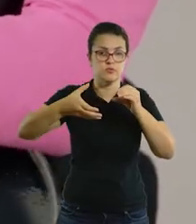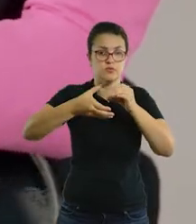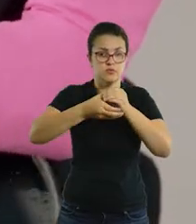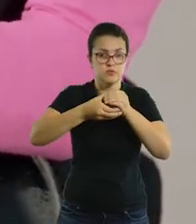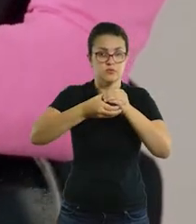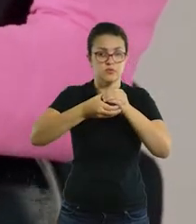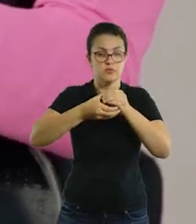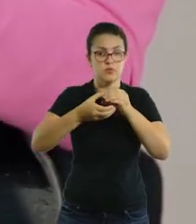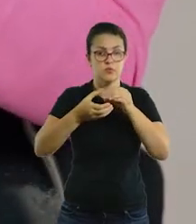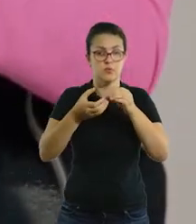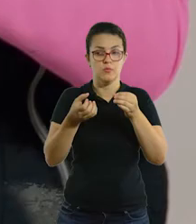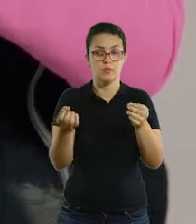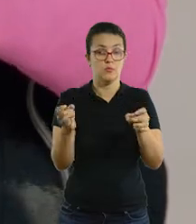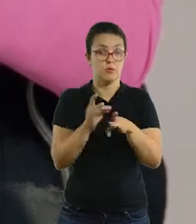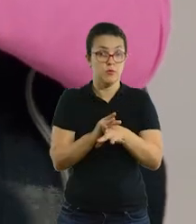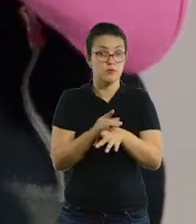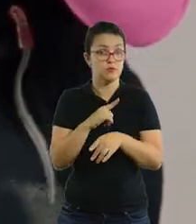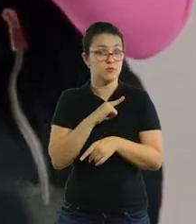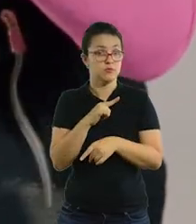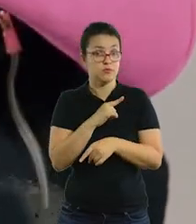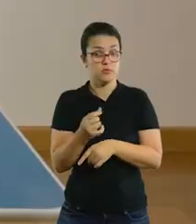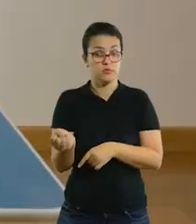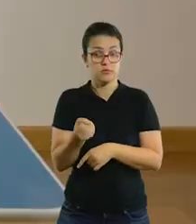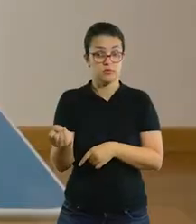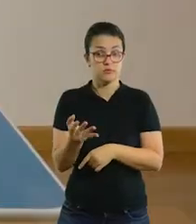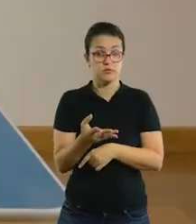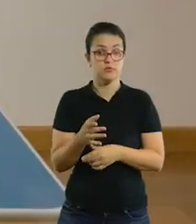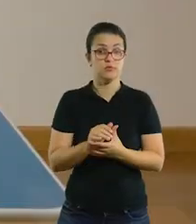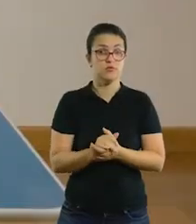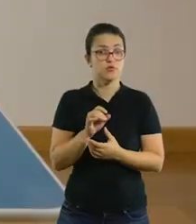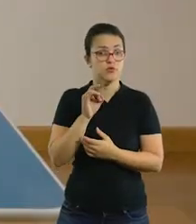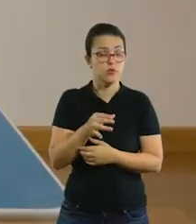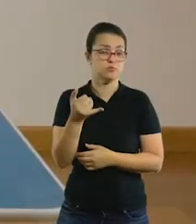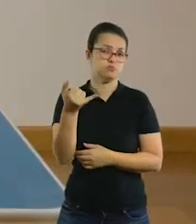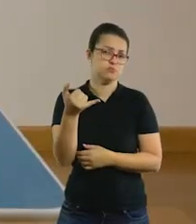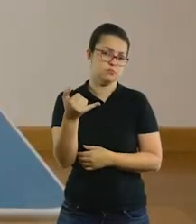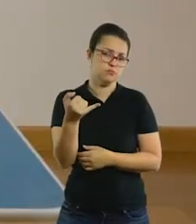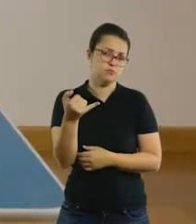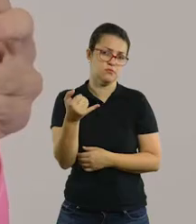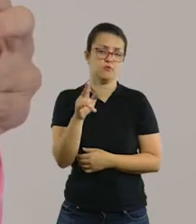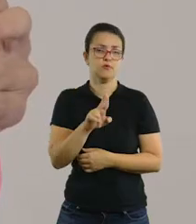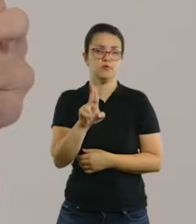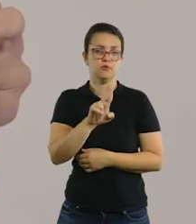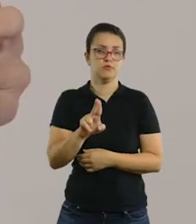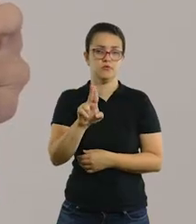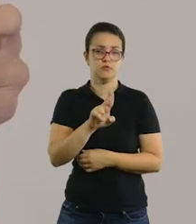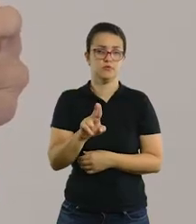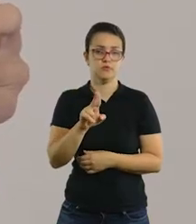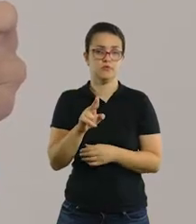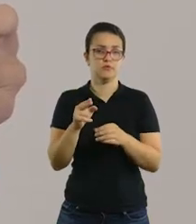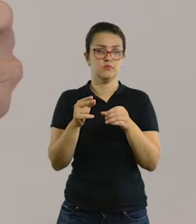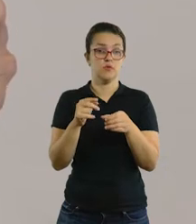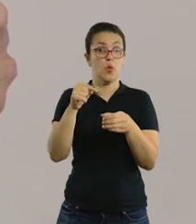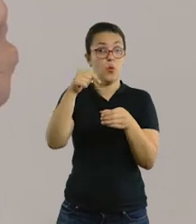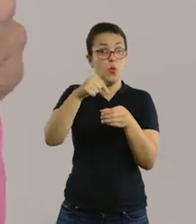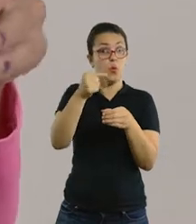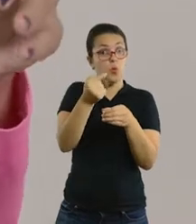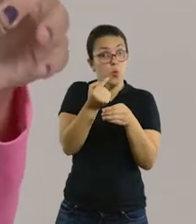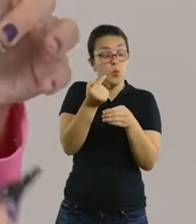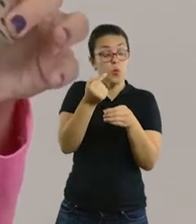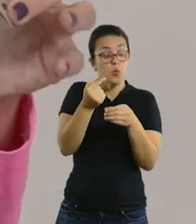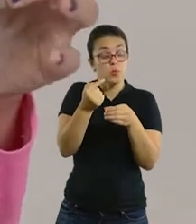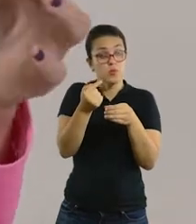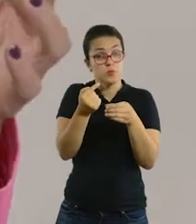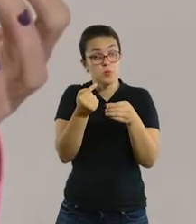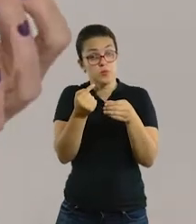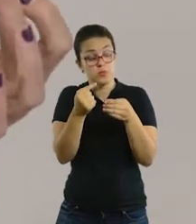Aí você encaixou, pronto, olha, você tem o cubo. Aí você vai pegar uma caneta ou um lápis. Então você começa com um...